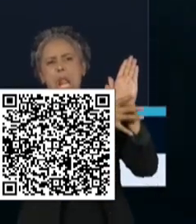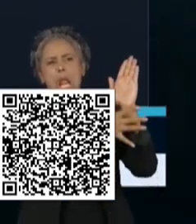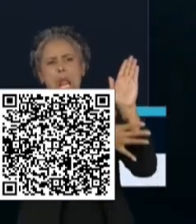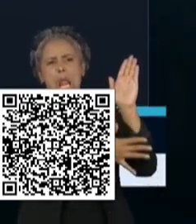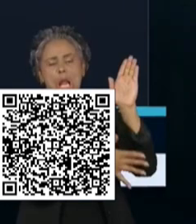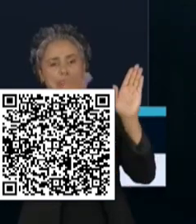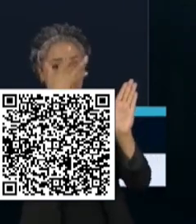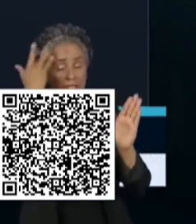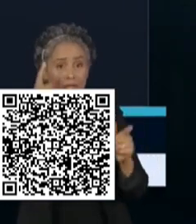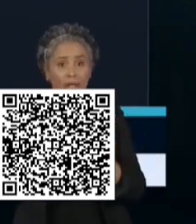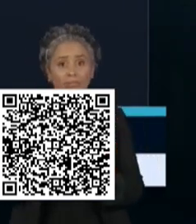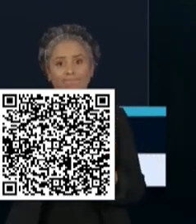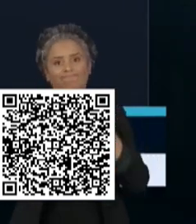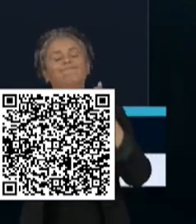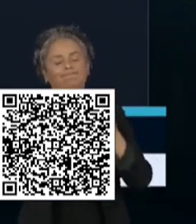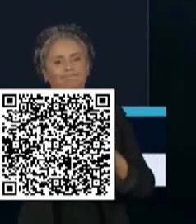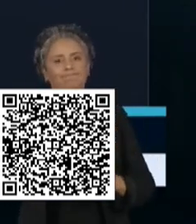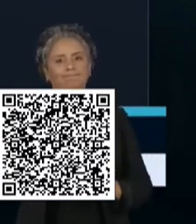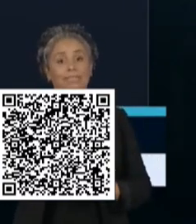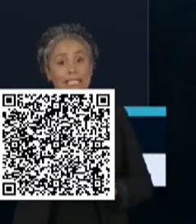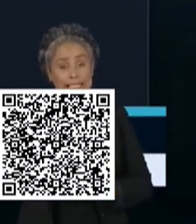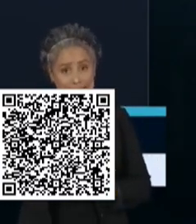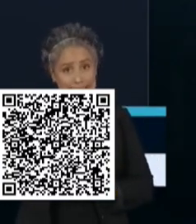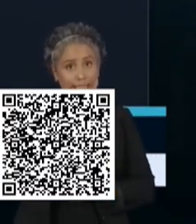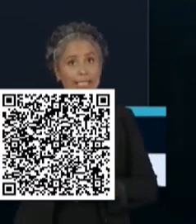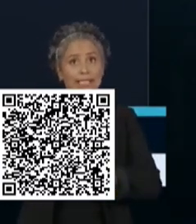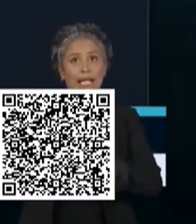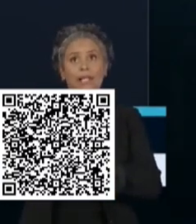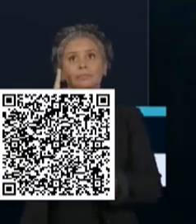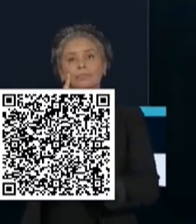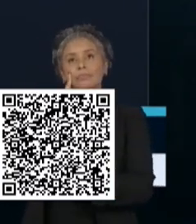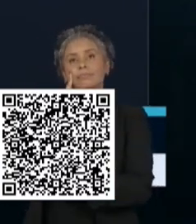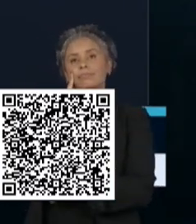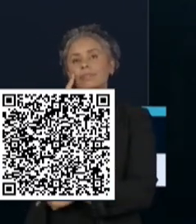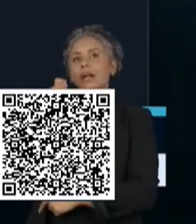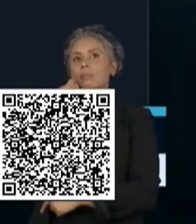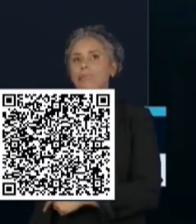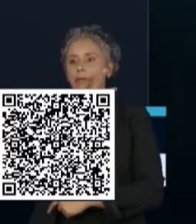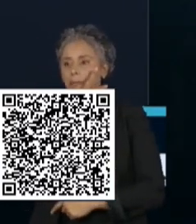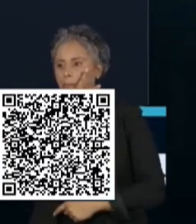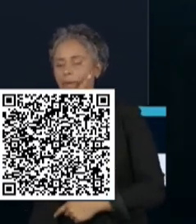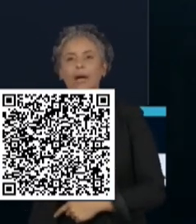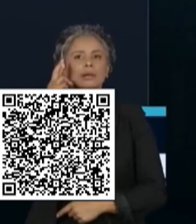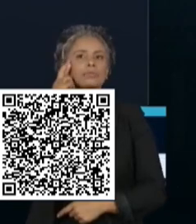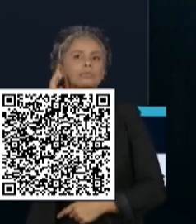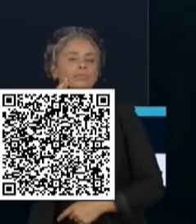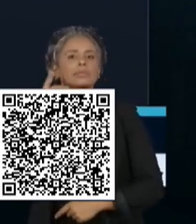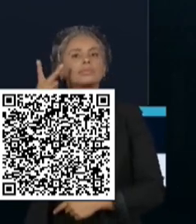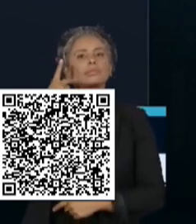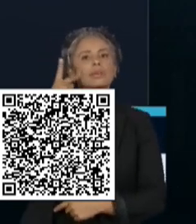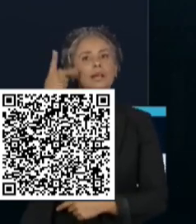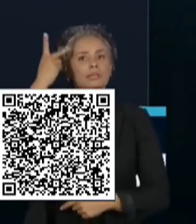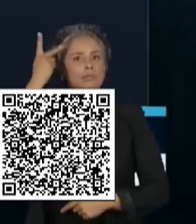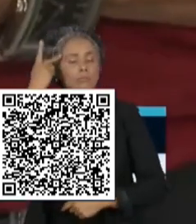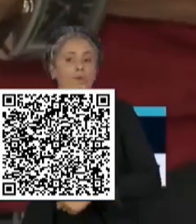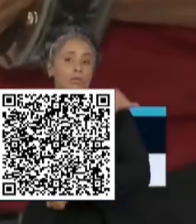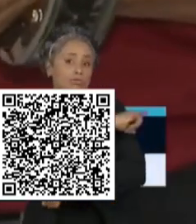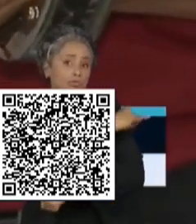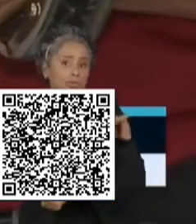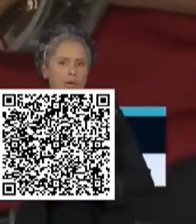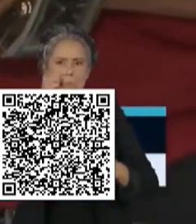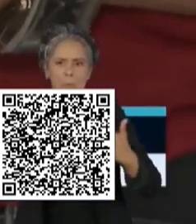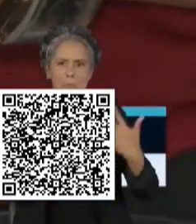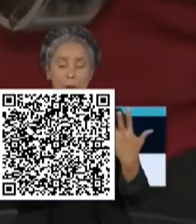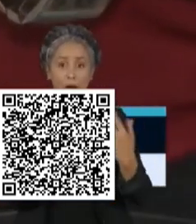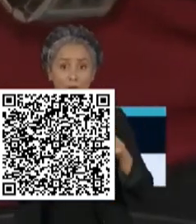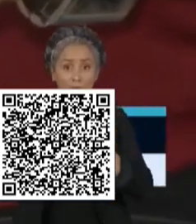em 6 estados brasileiros: Amapá, Acre, Rondônia, Ceará, São Paulo e Rio de Janeiro.